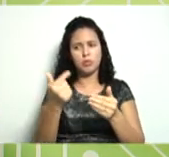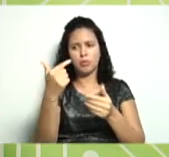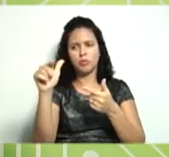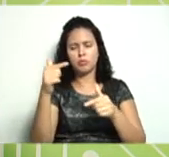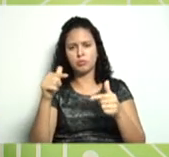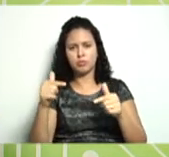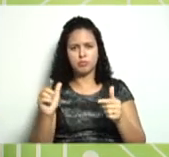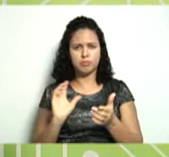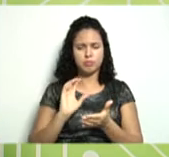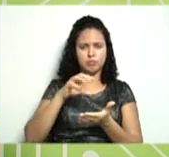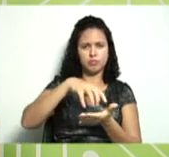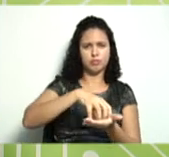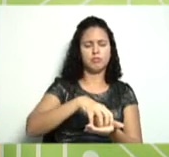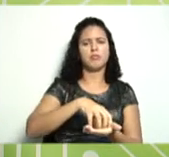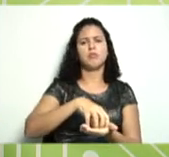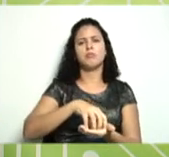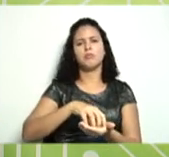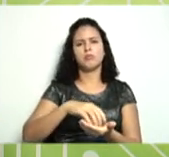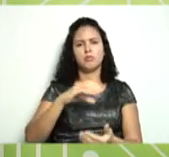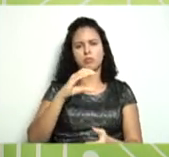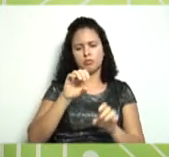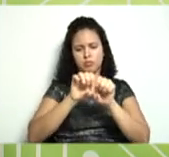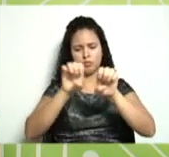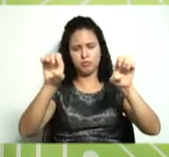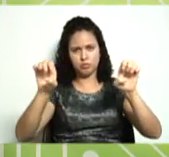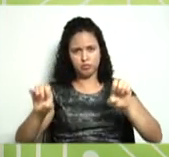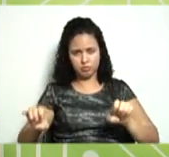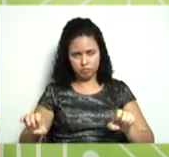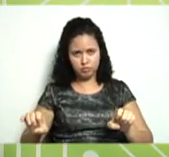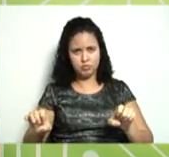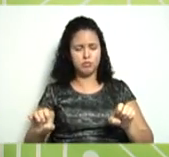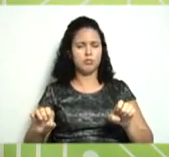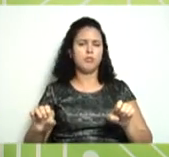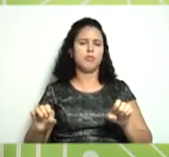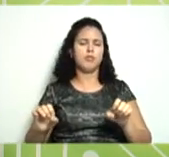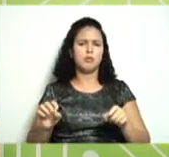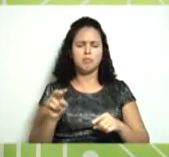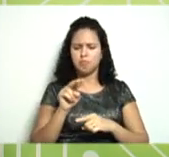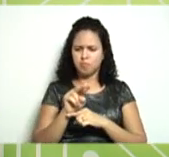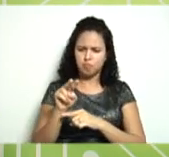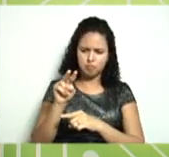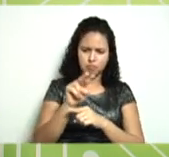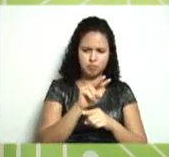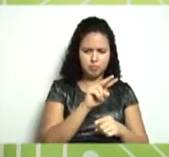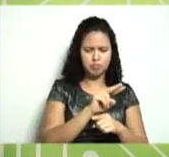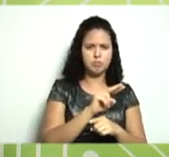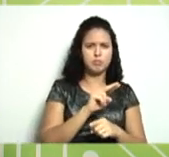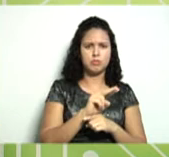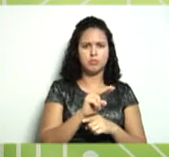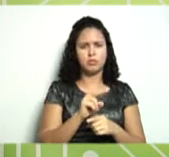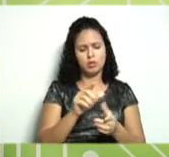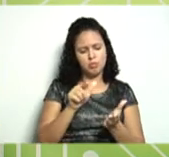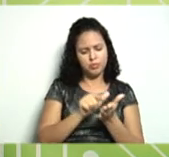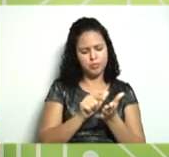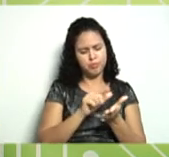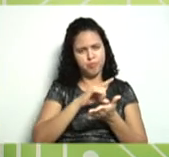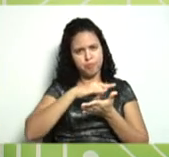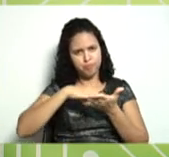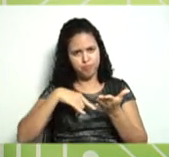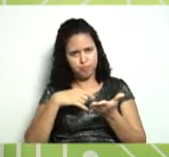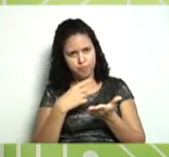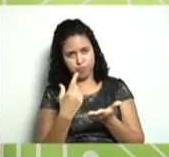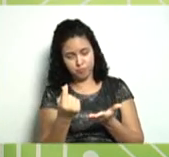outros órgãos, das outras estruturas. É aquele que vai observar se as notas que estão sendo apresentadas estão sendo